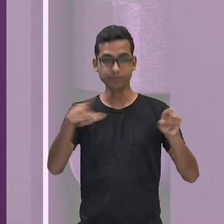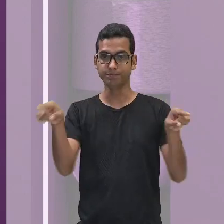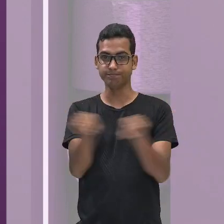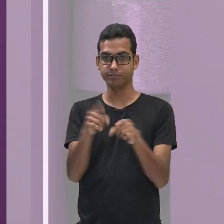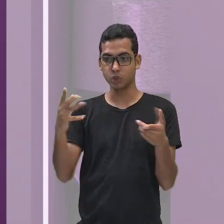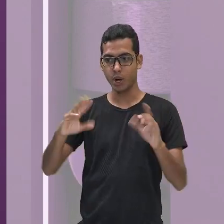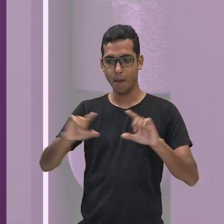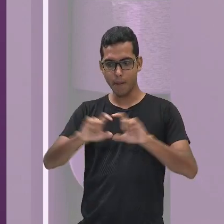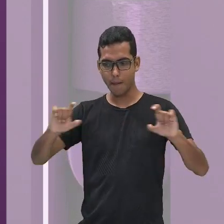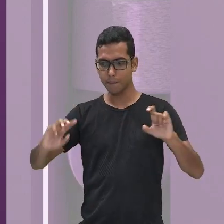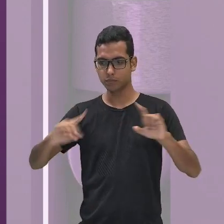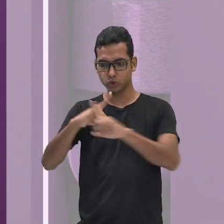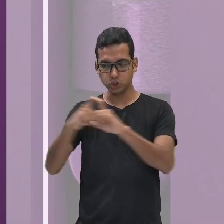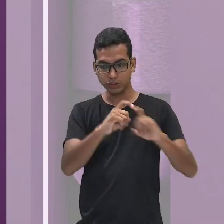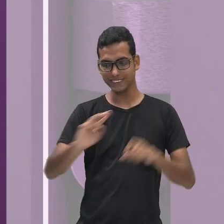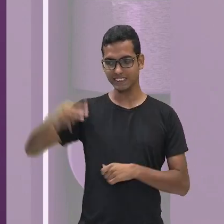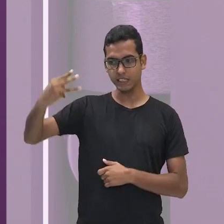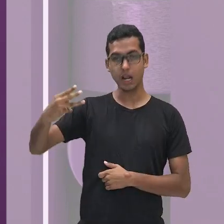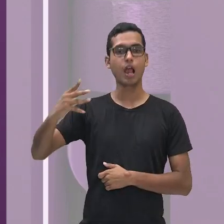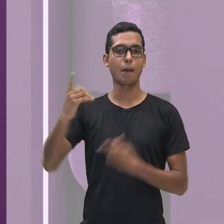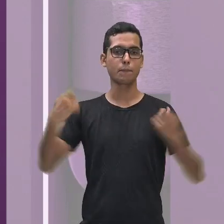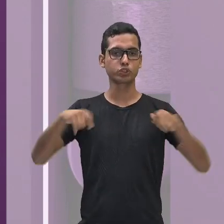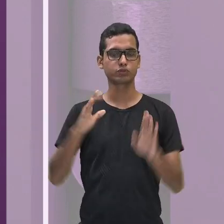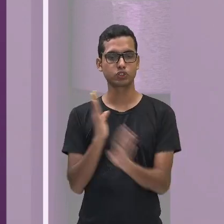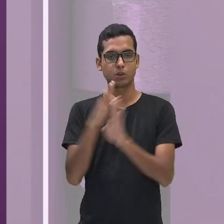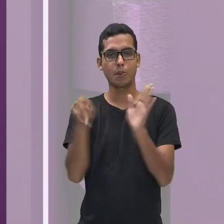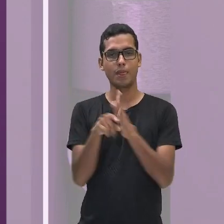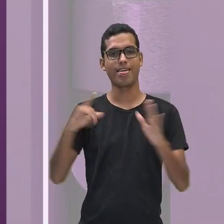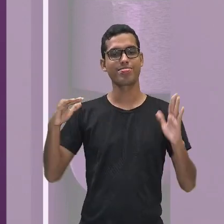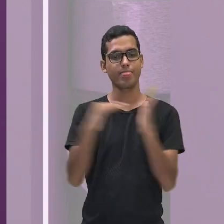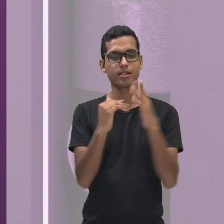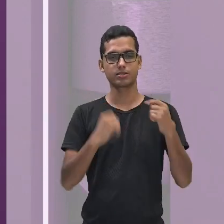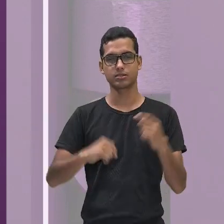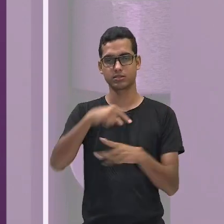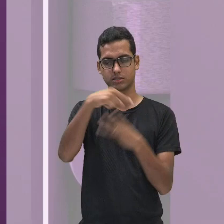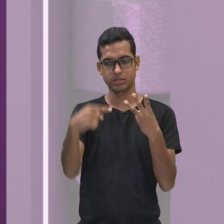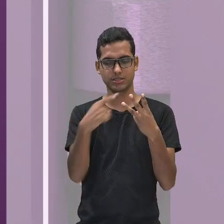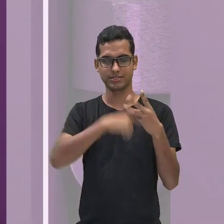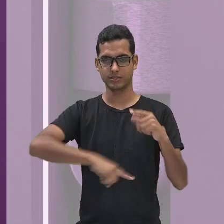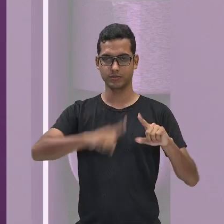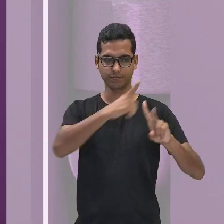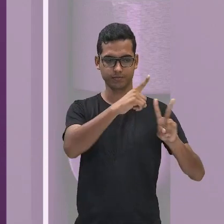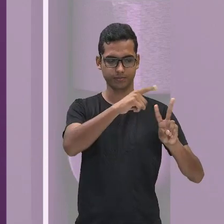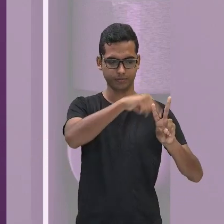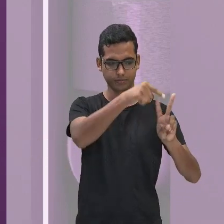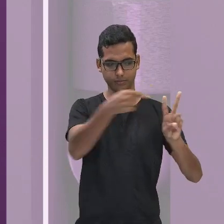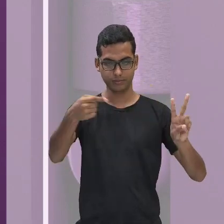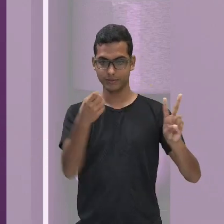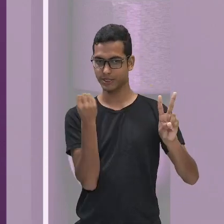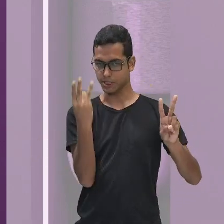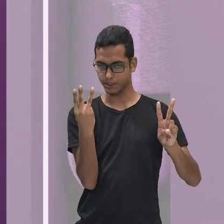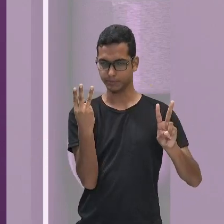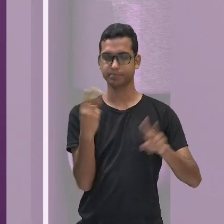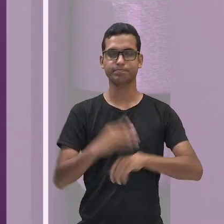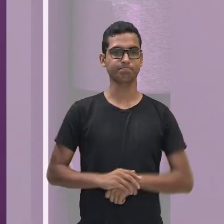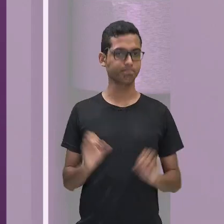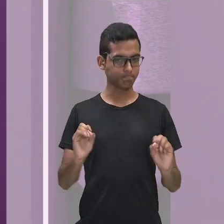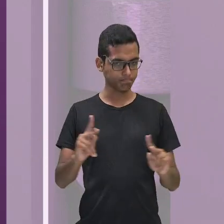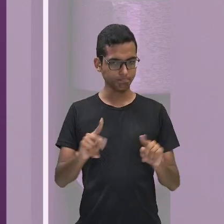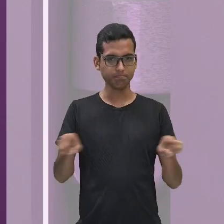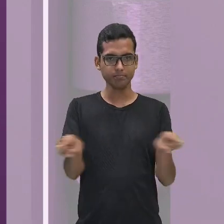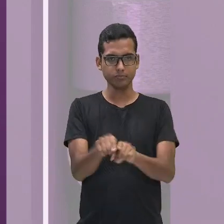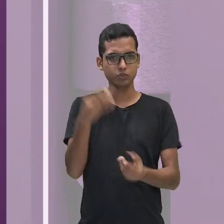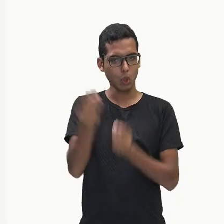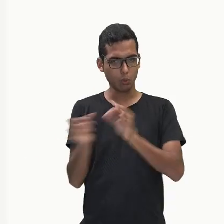3 raízes, tá? Então a gente vai solucionar essa função de grau 3 da seguinte